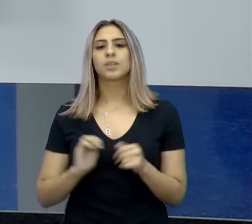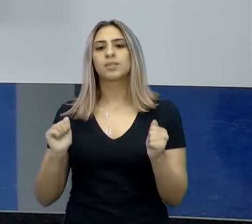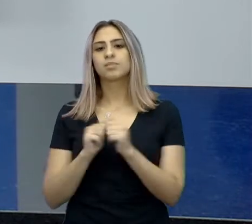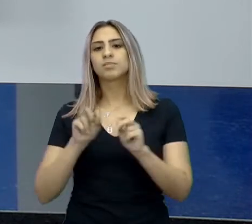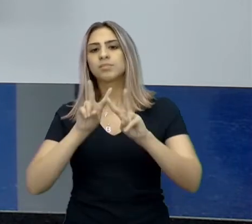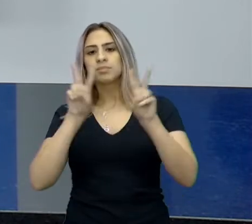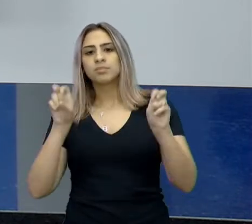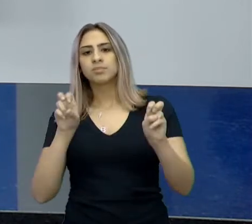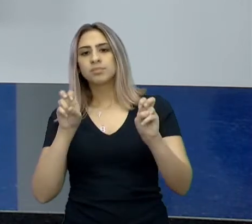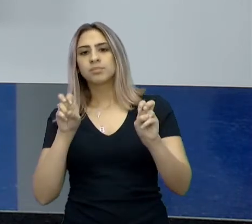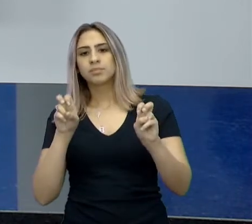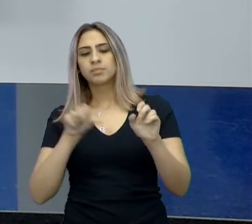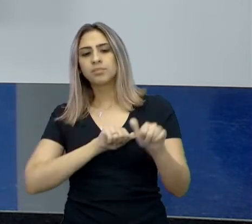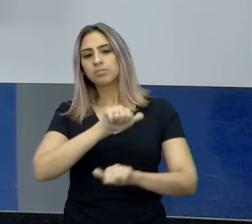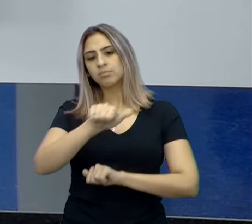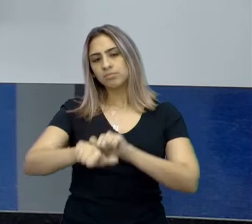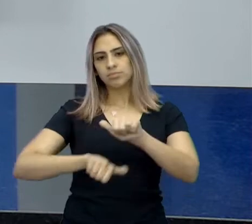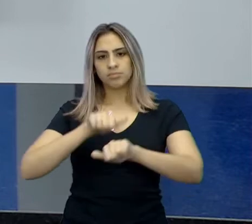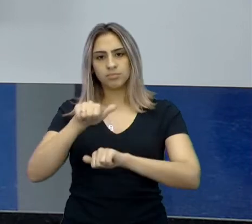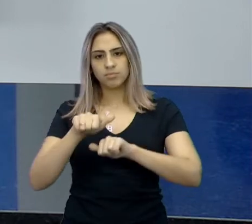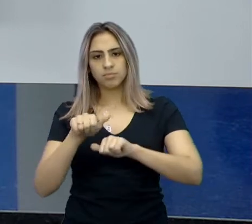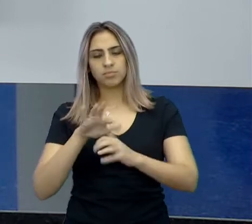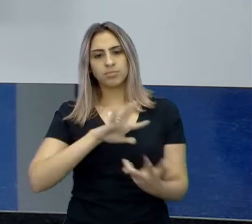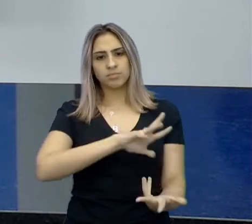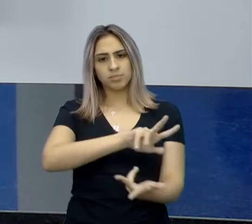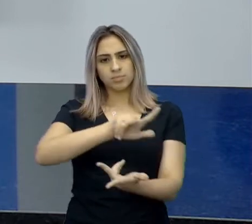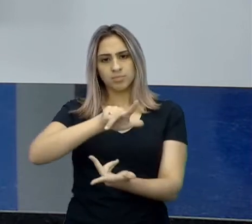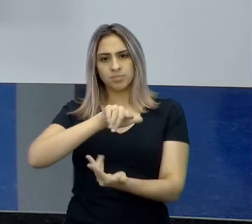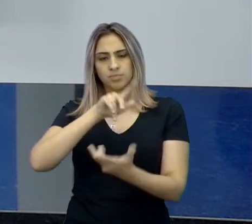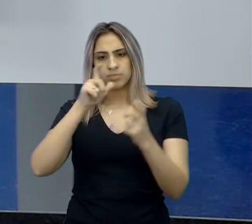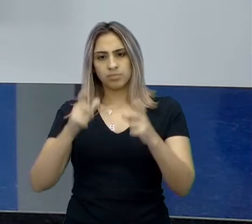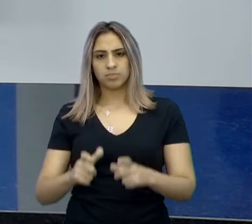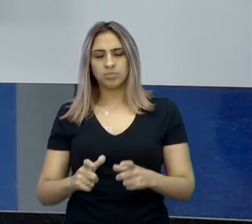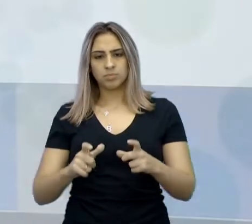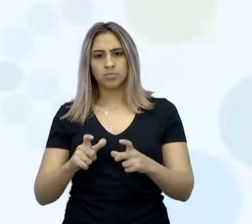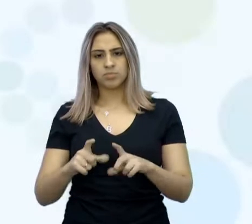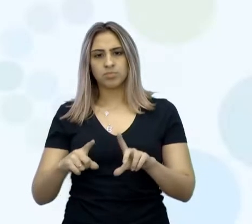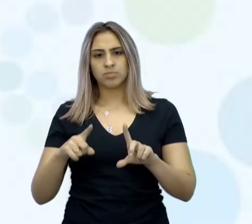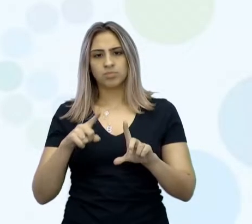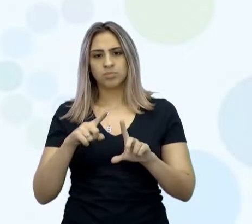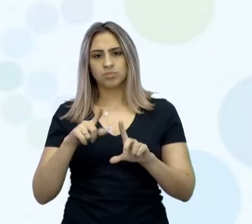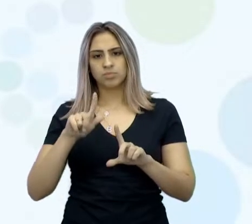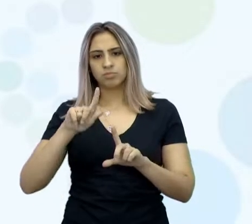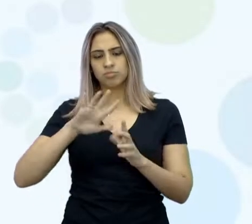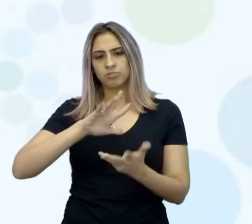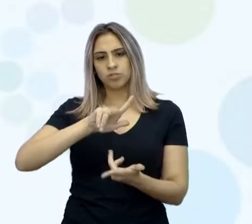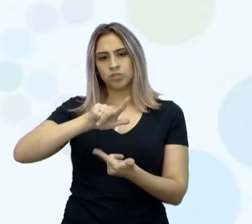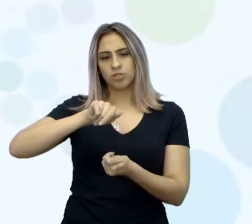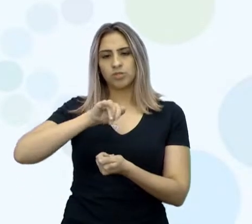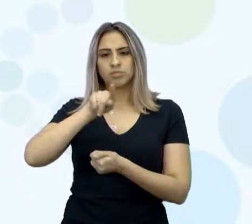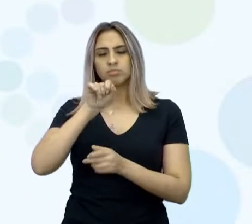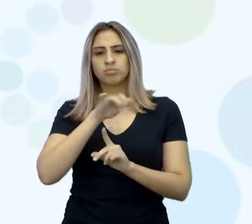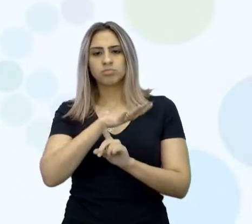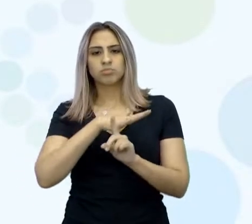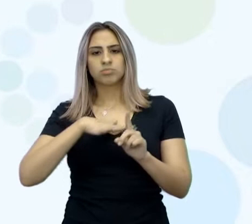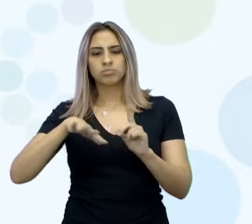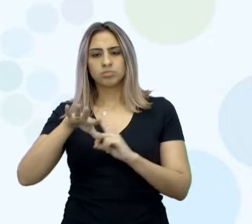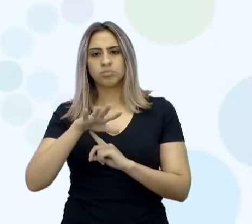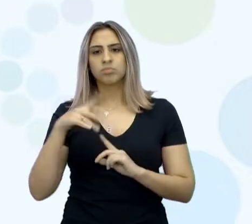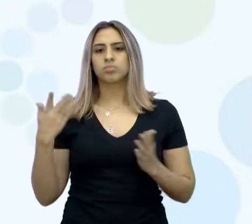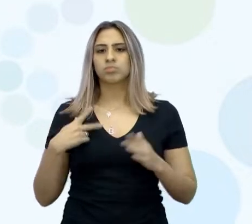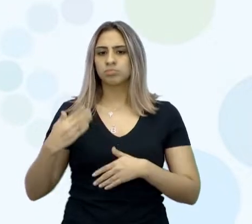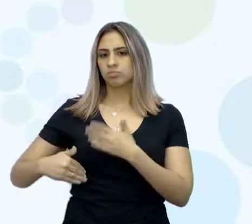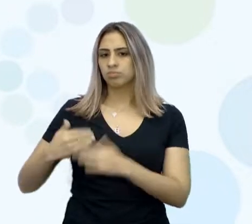tema é as transformações do espaço geográfico e sociedade. A gente já está no nosso